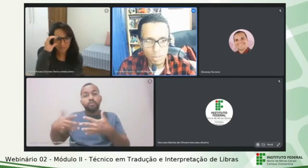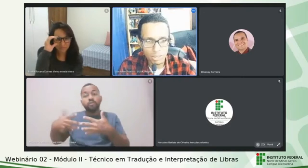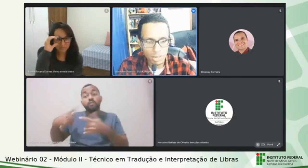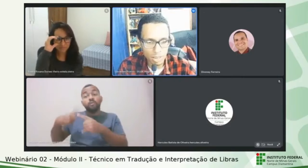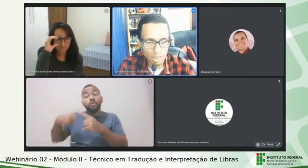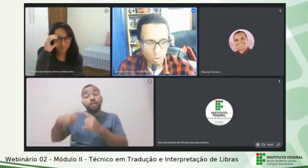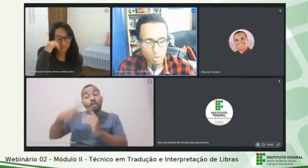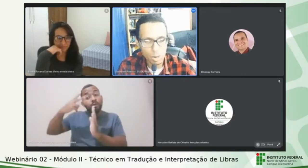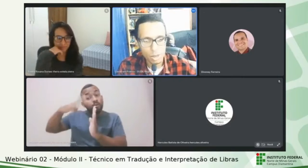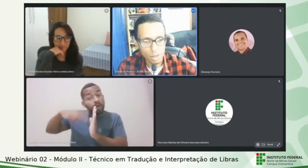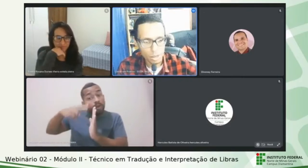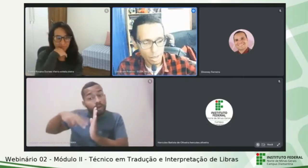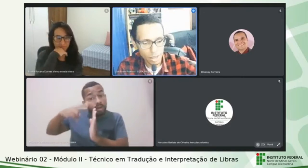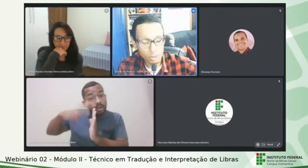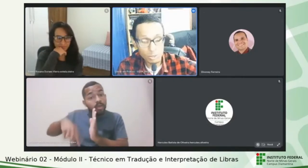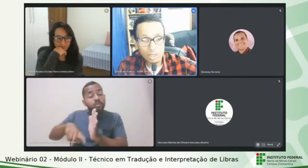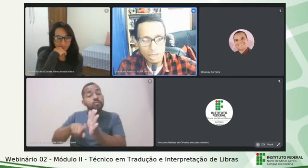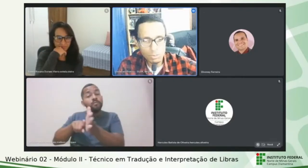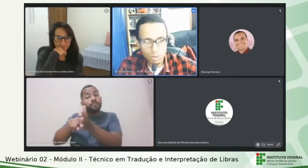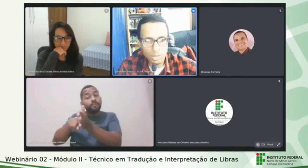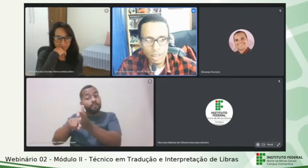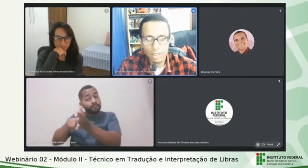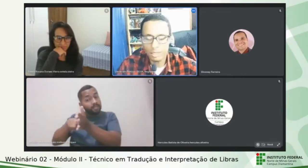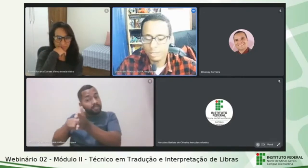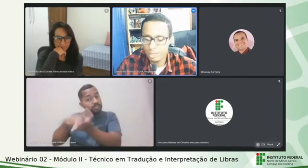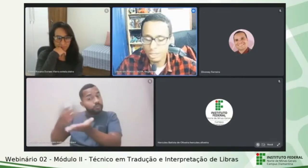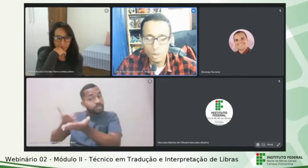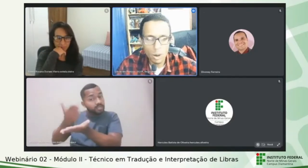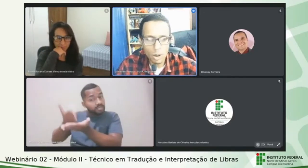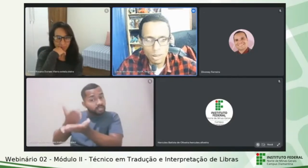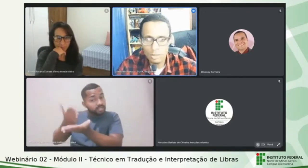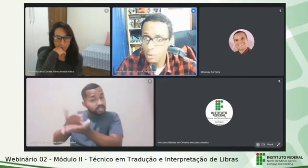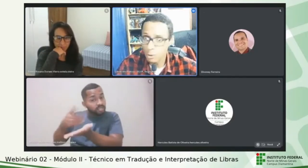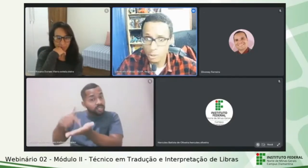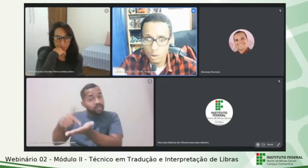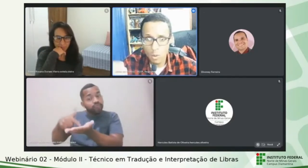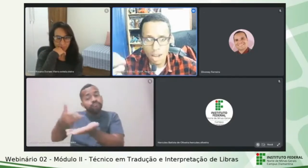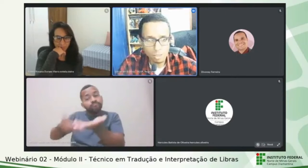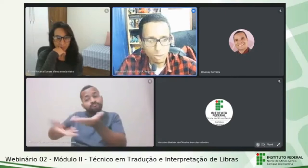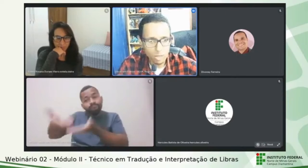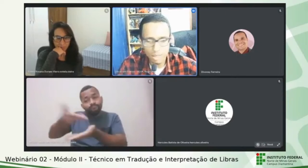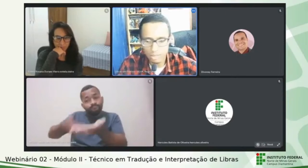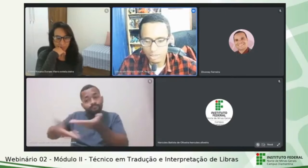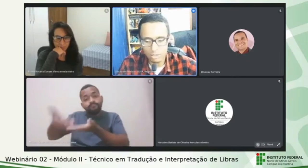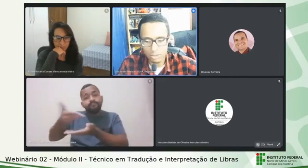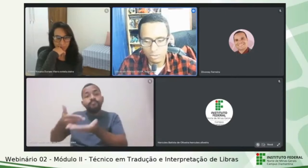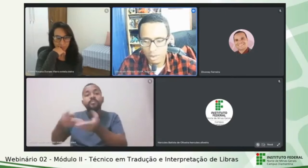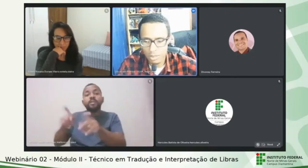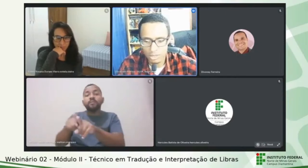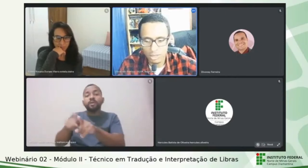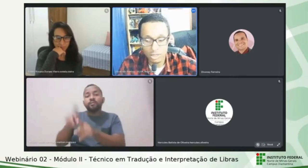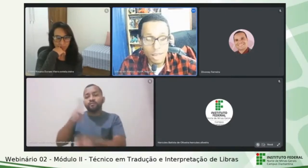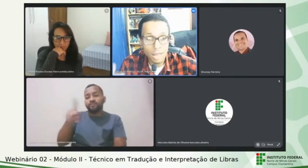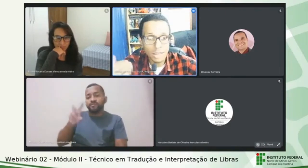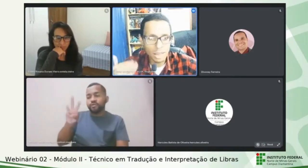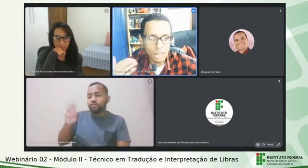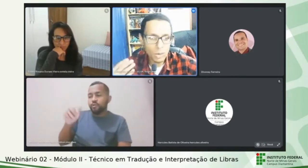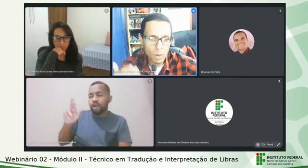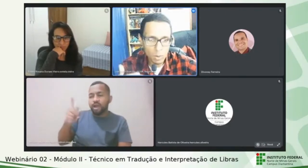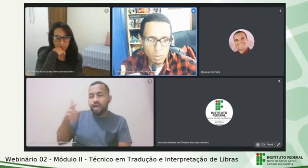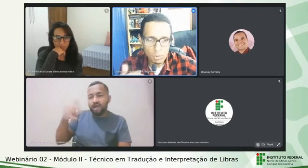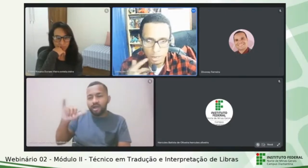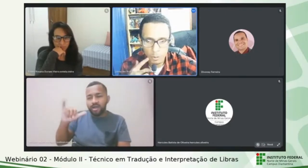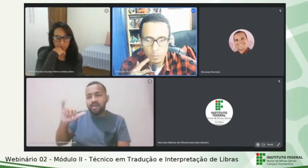eu pesquiso, dos livros, né, de trocas, o professor Wiley dos Santos, a gente se fala bastante, daquilo